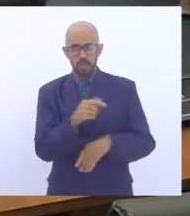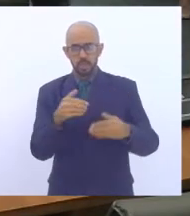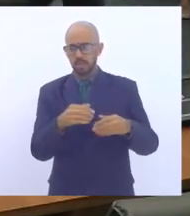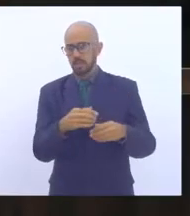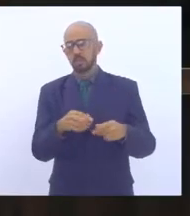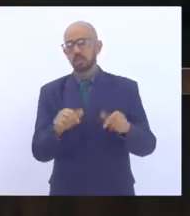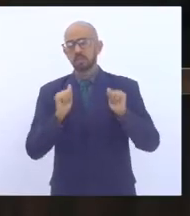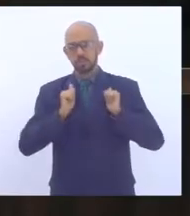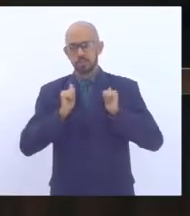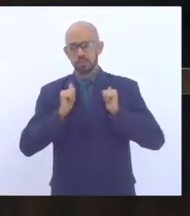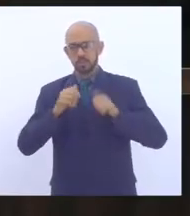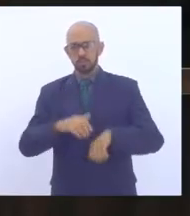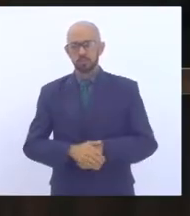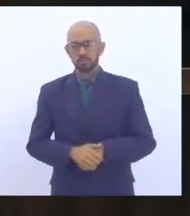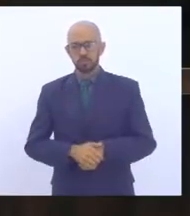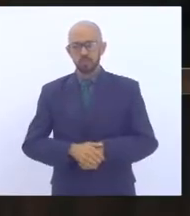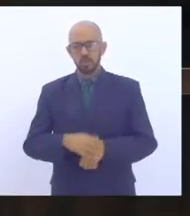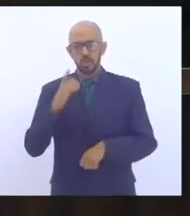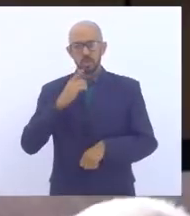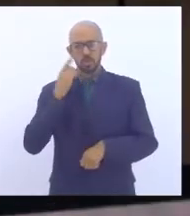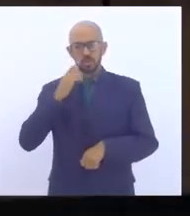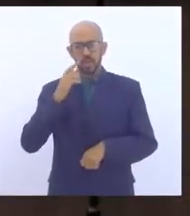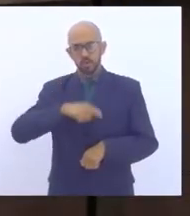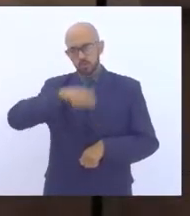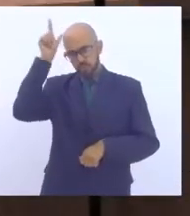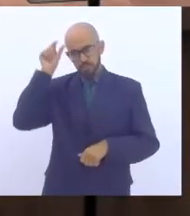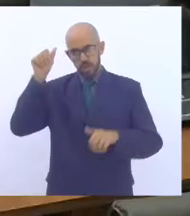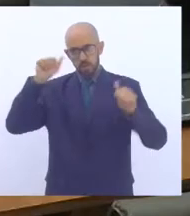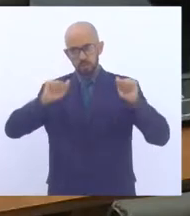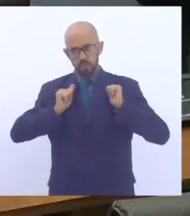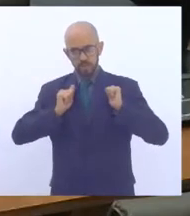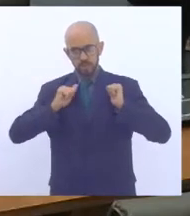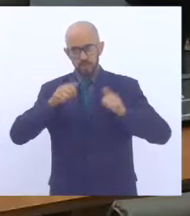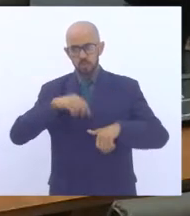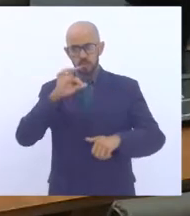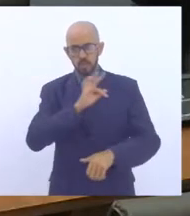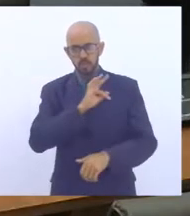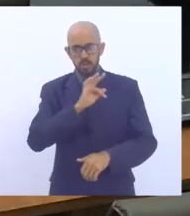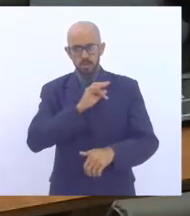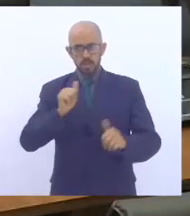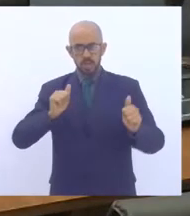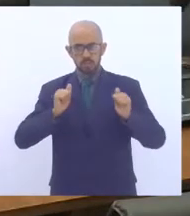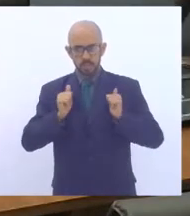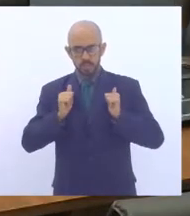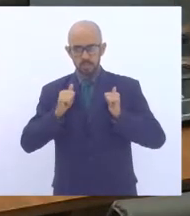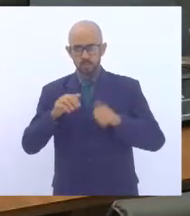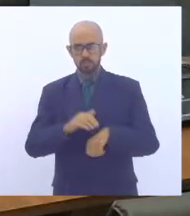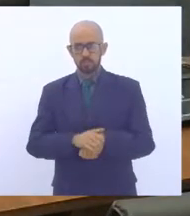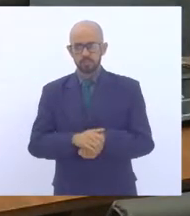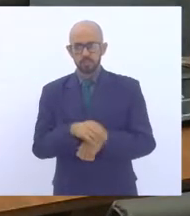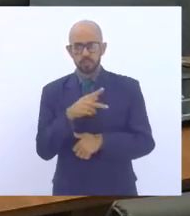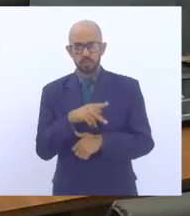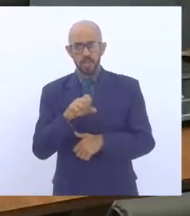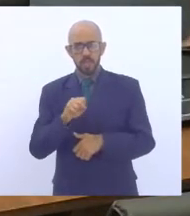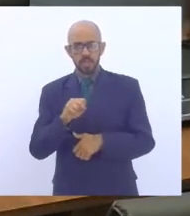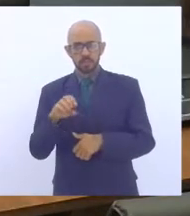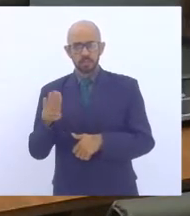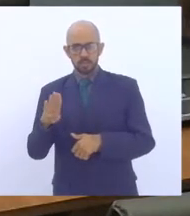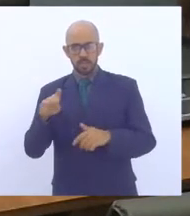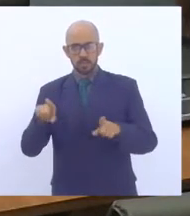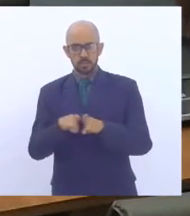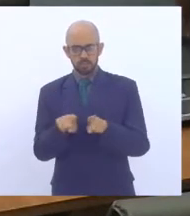o Deputado Luiz Paulo abstenção deputada Martha Rocha abstenção a bancada do PSB abstenção